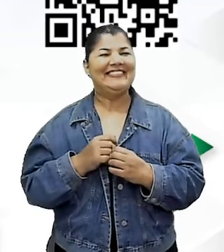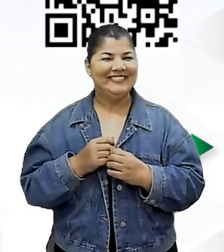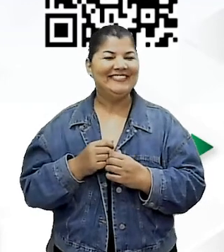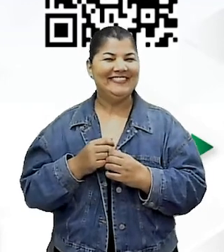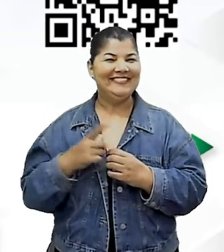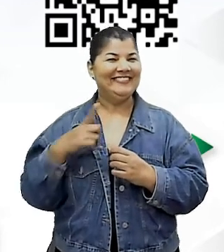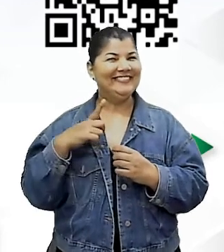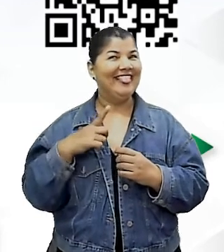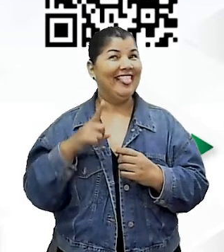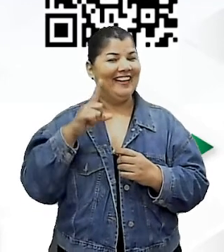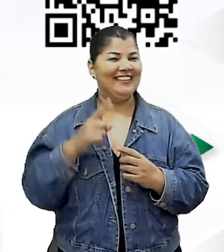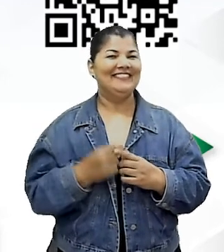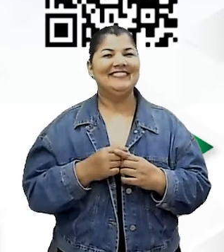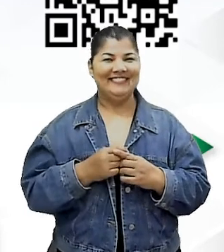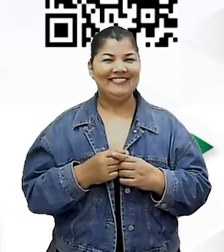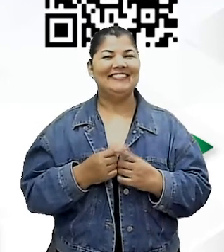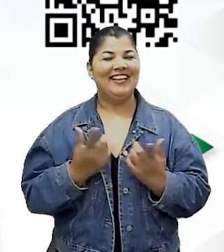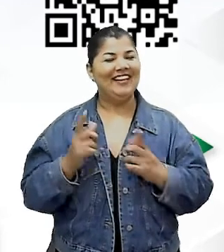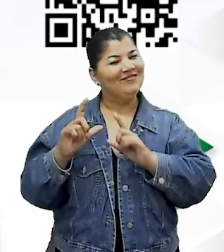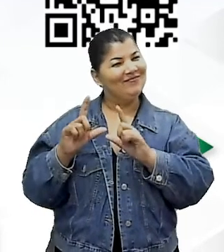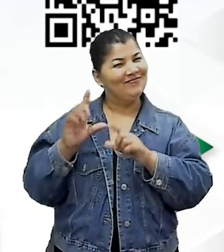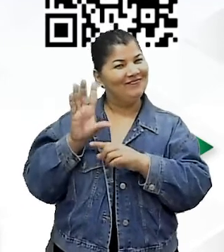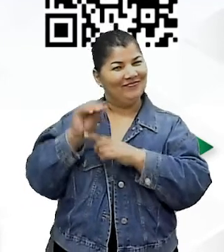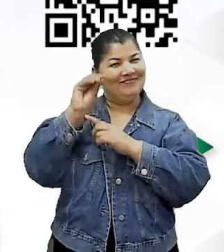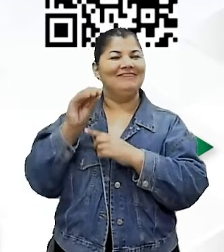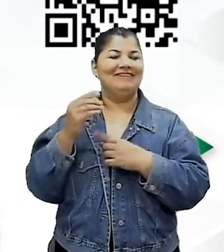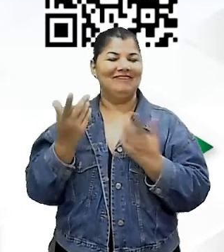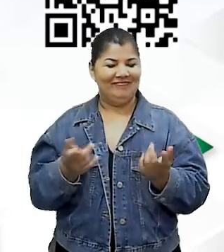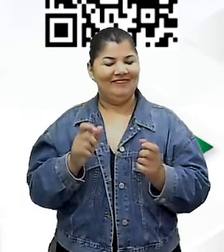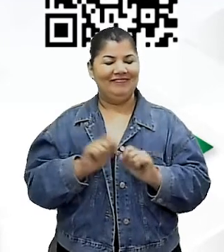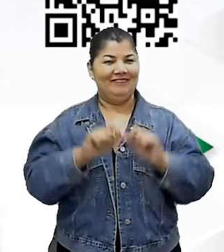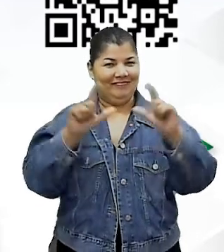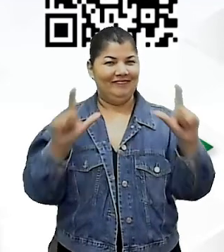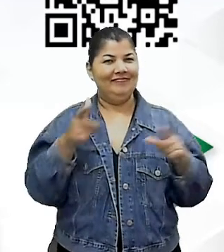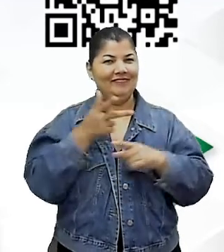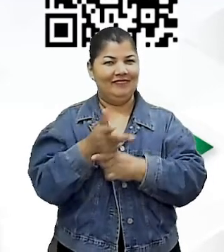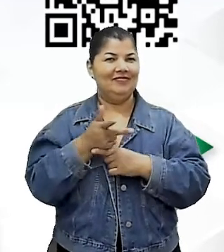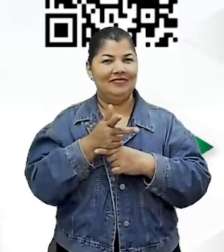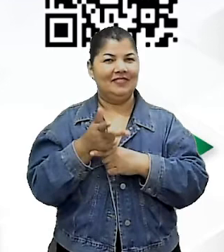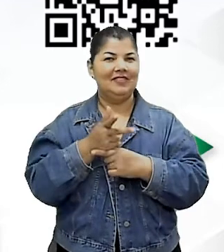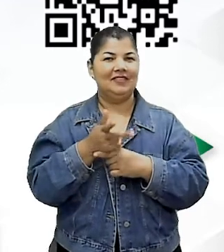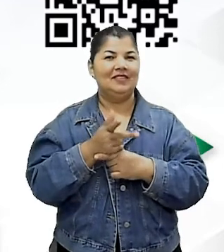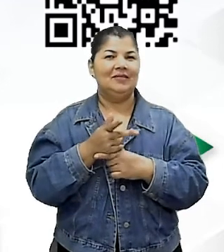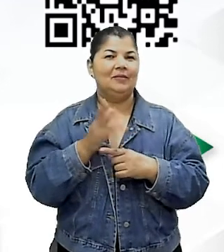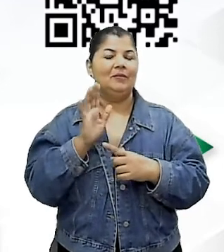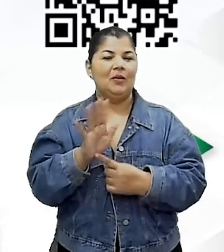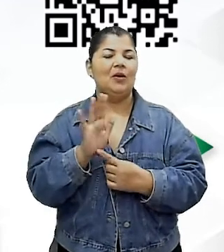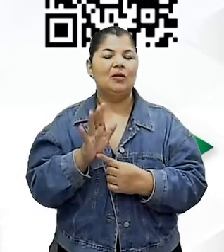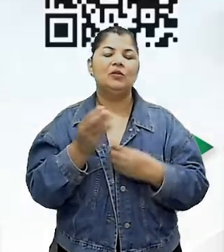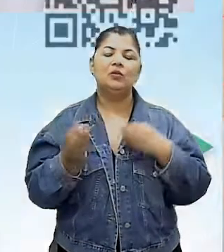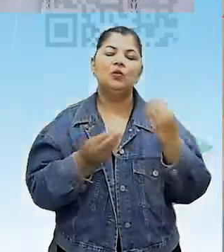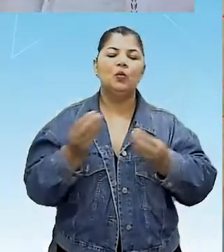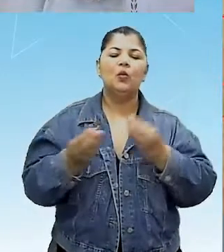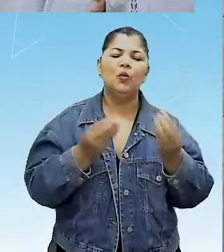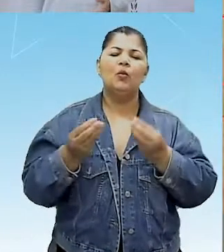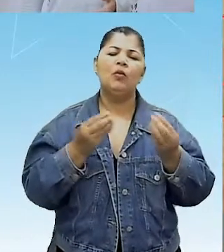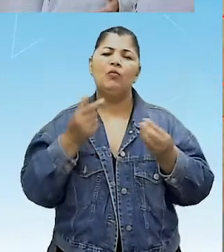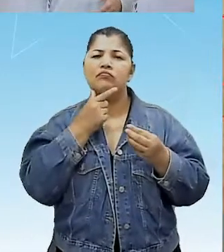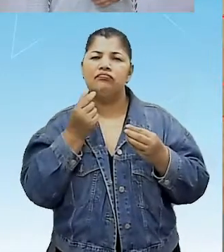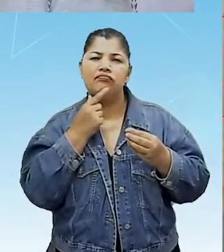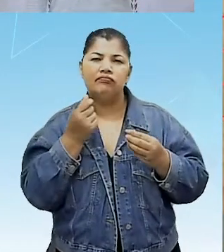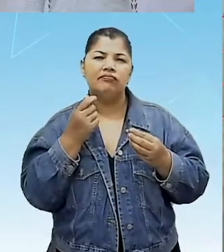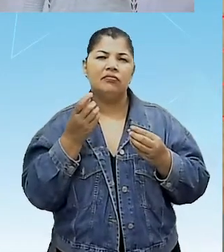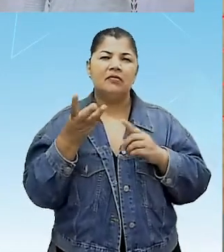aí. Beleza? Aponta o teu celular que tu vai baixar um vídeo maravilhoso, que é um físico explicando a